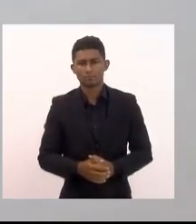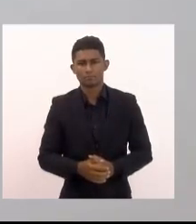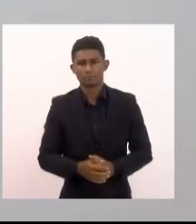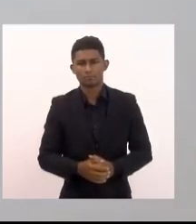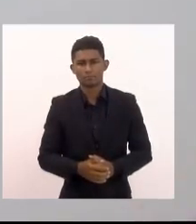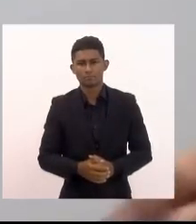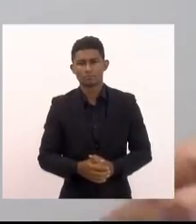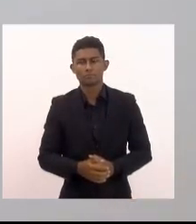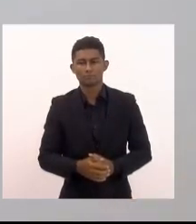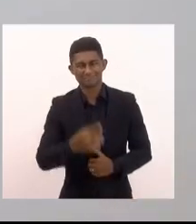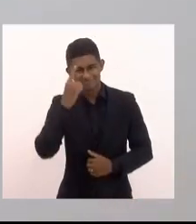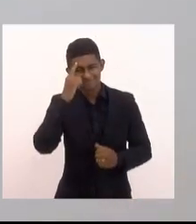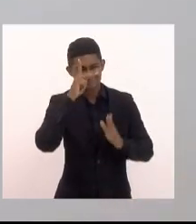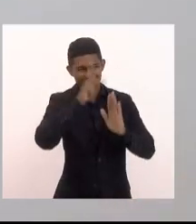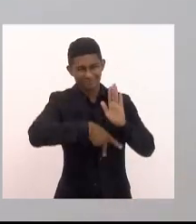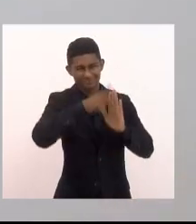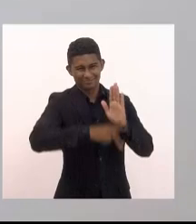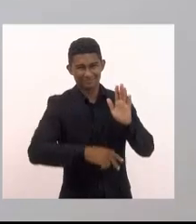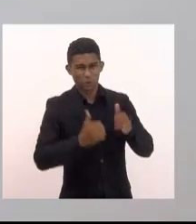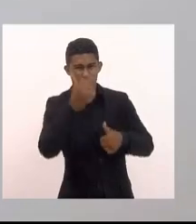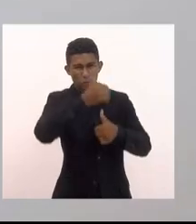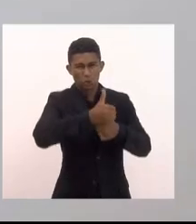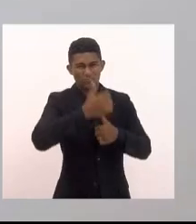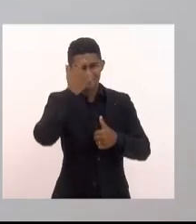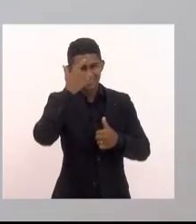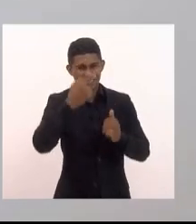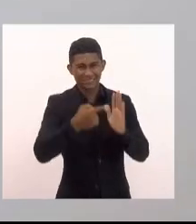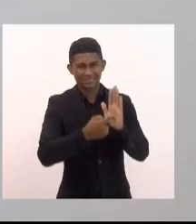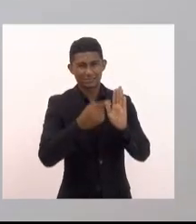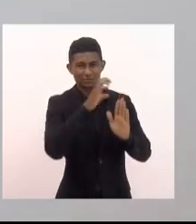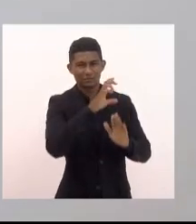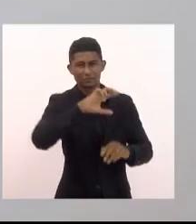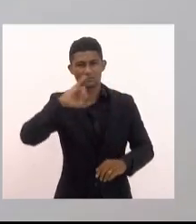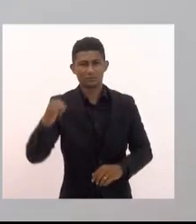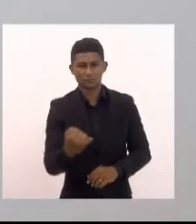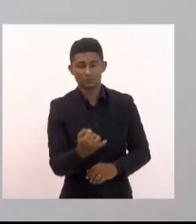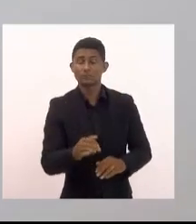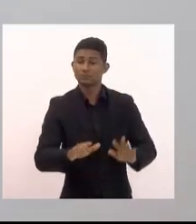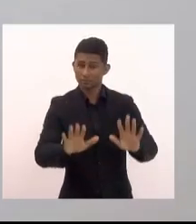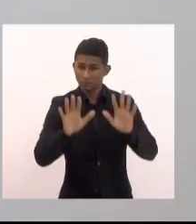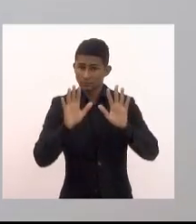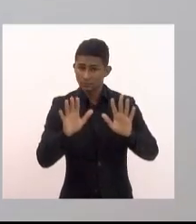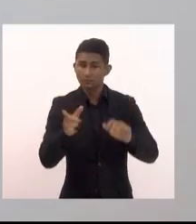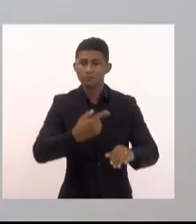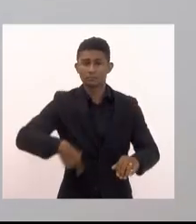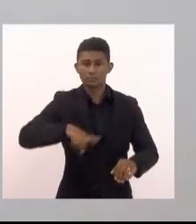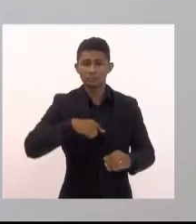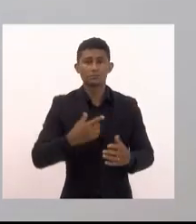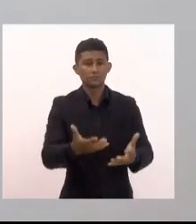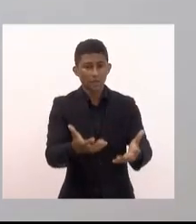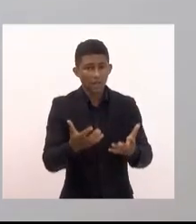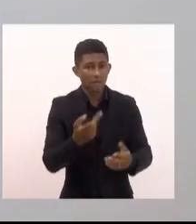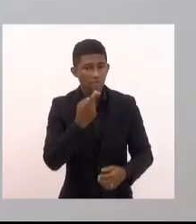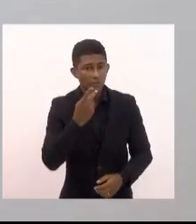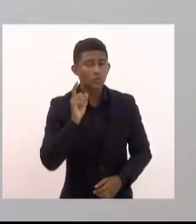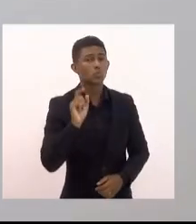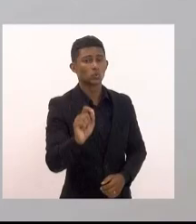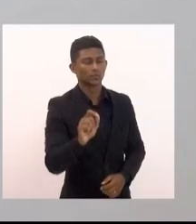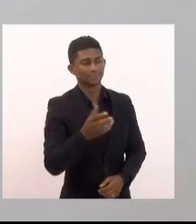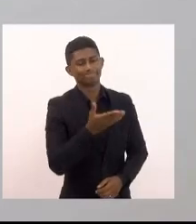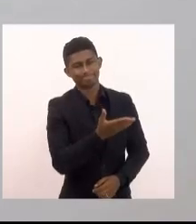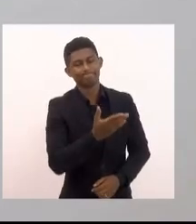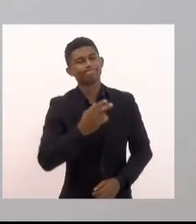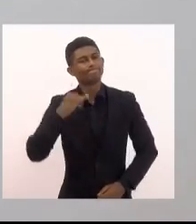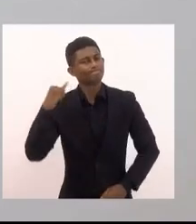acompanhando o substitutivo da CCJ, mas queremos ressaltar a